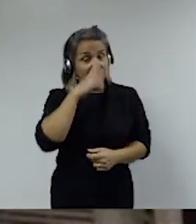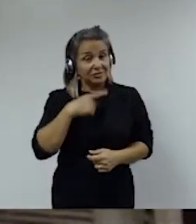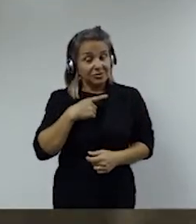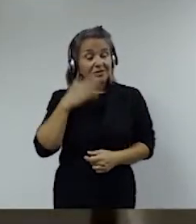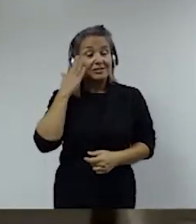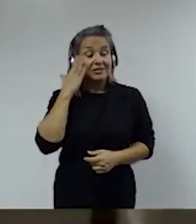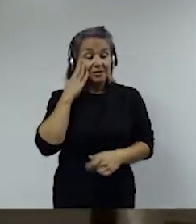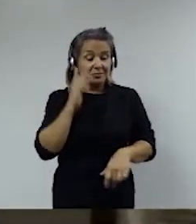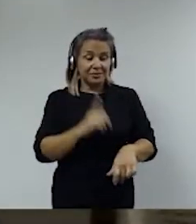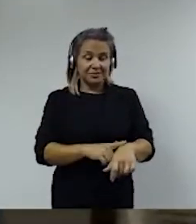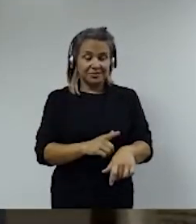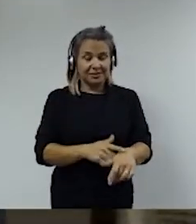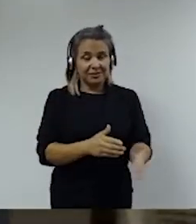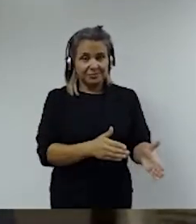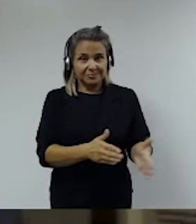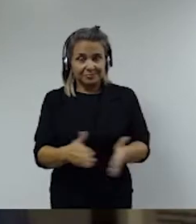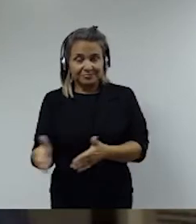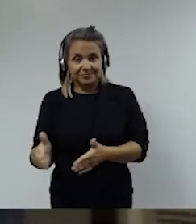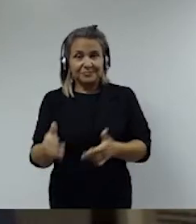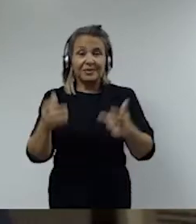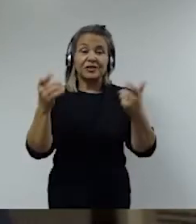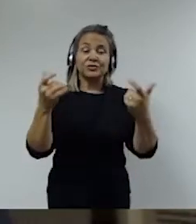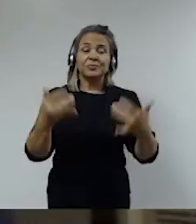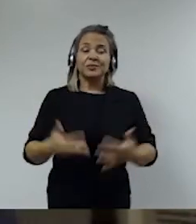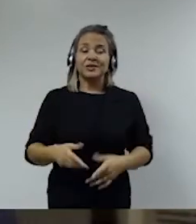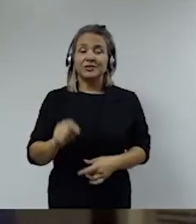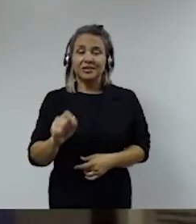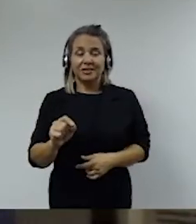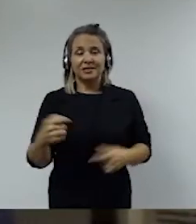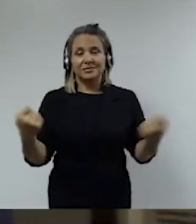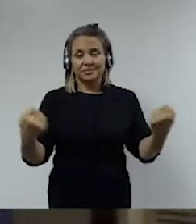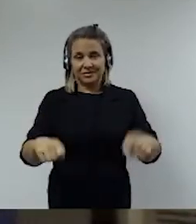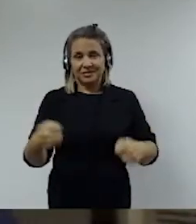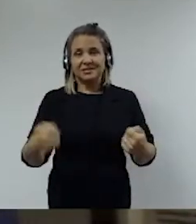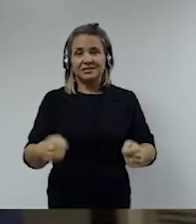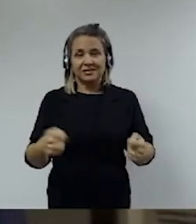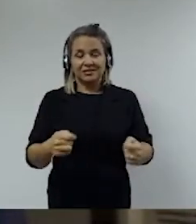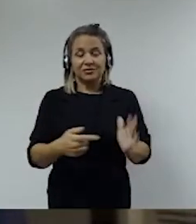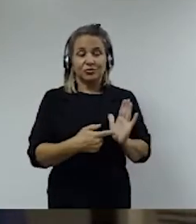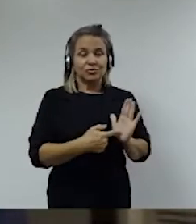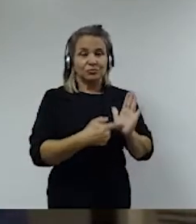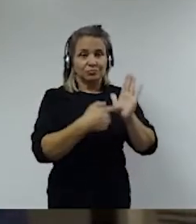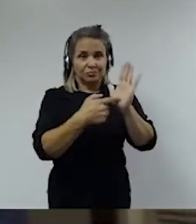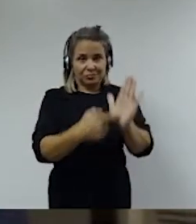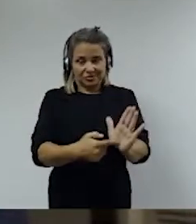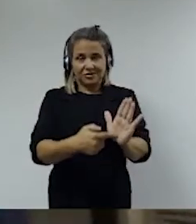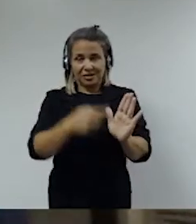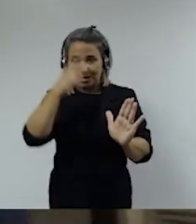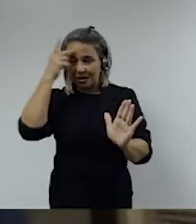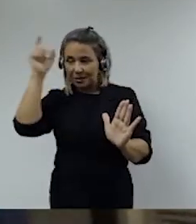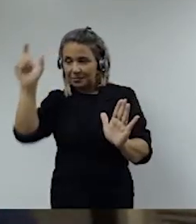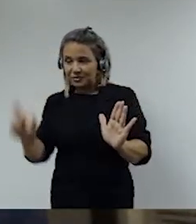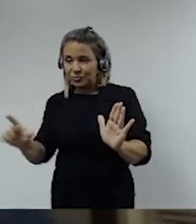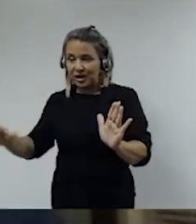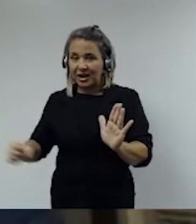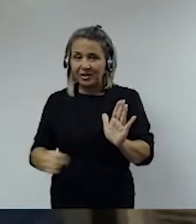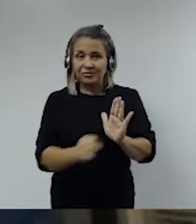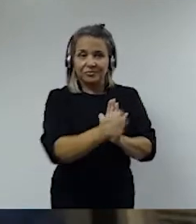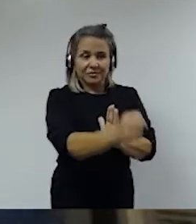tempo, eu menciono que há a necessidade da pronta apresentação do preso a uma autoridade